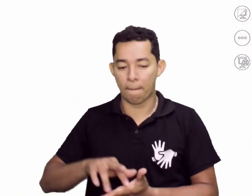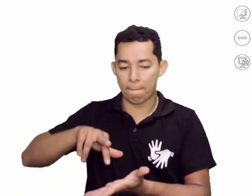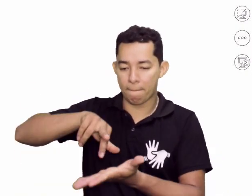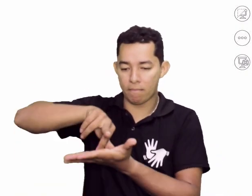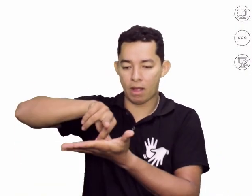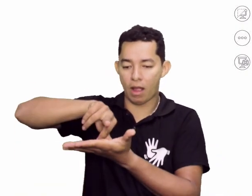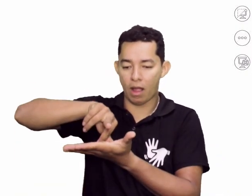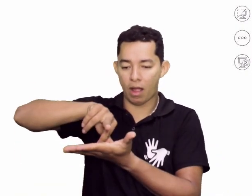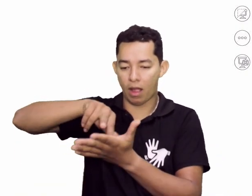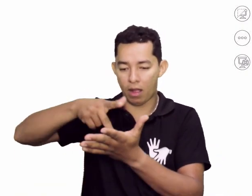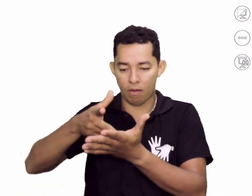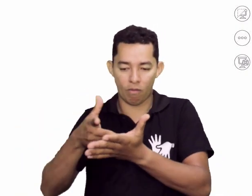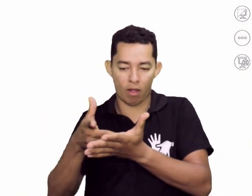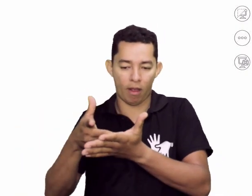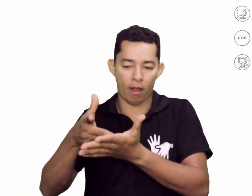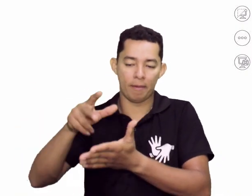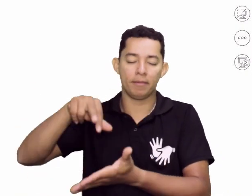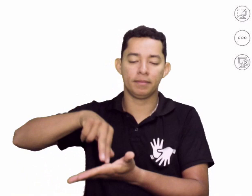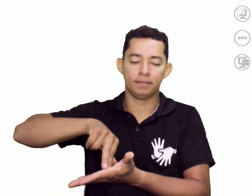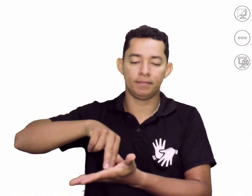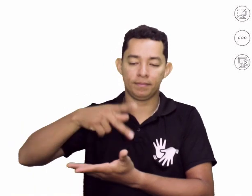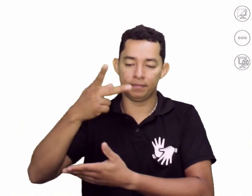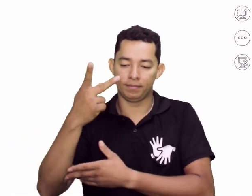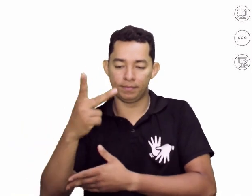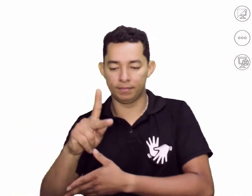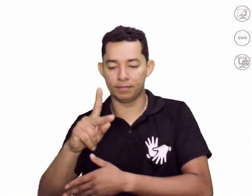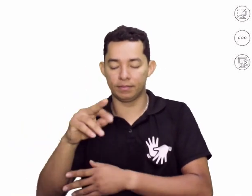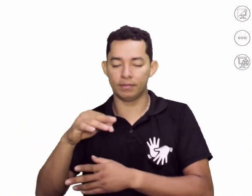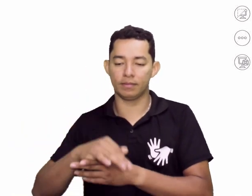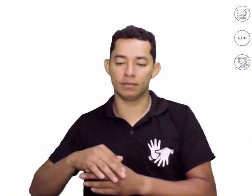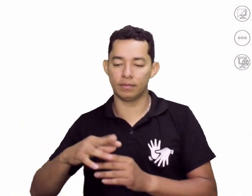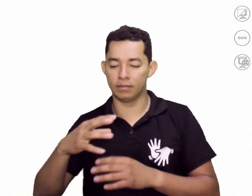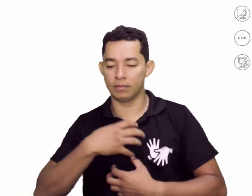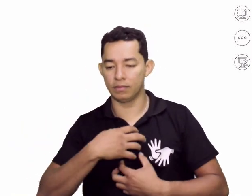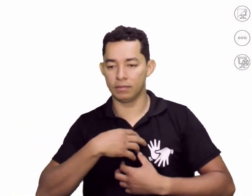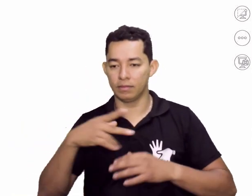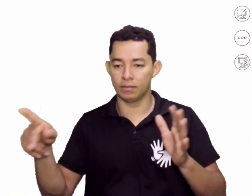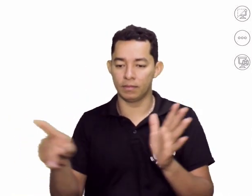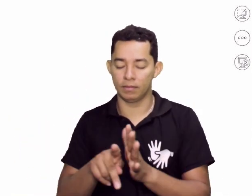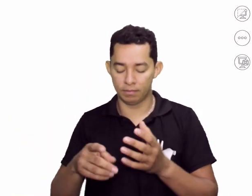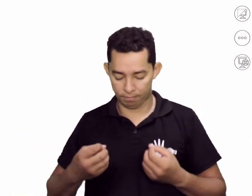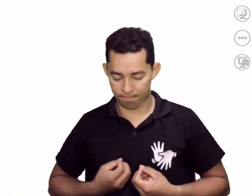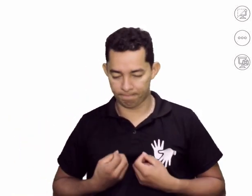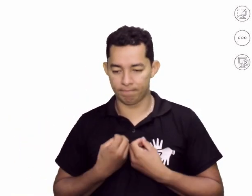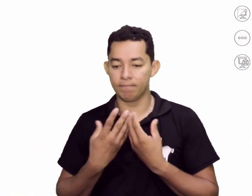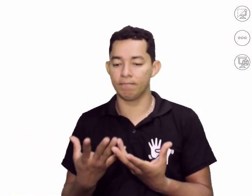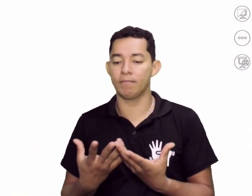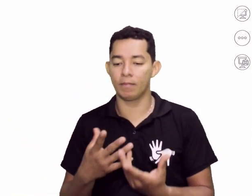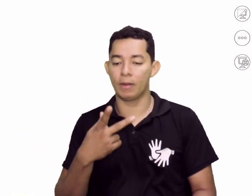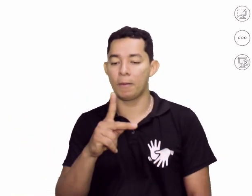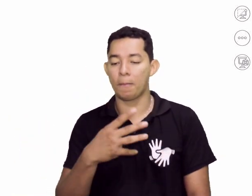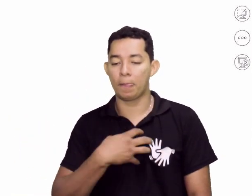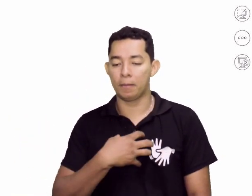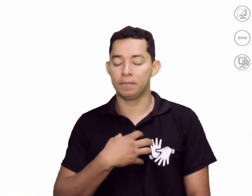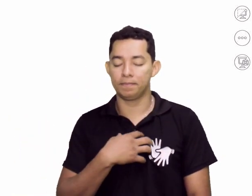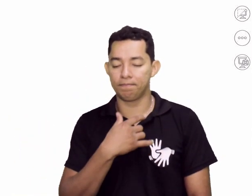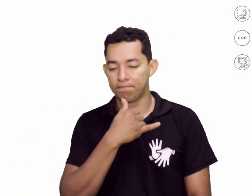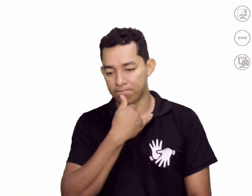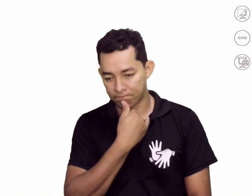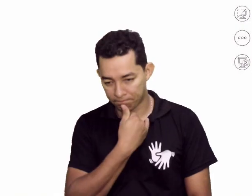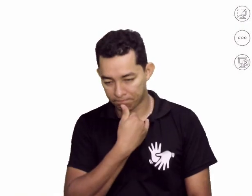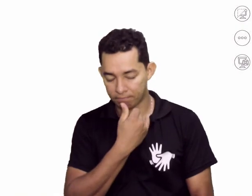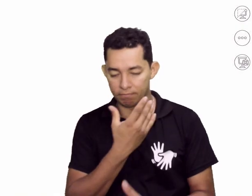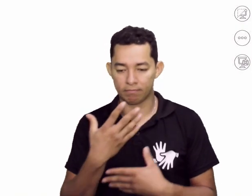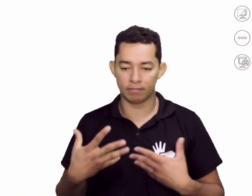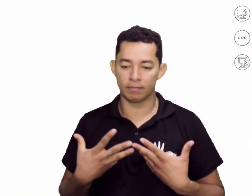Cada um vai lá e faz a sua performance, né? Tá bom? Expressando o que está sentindo, a alegria ou a tristeza, sei